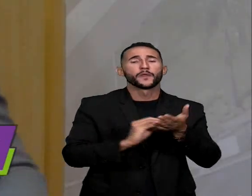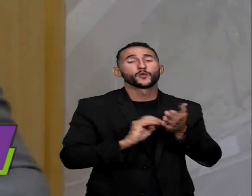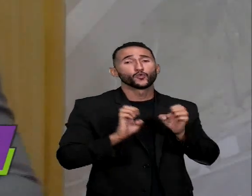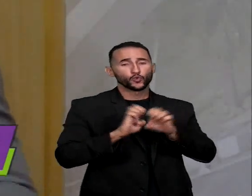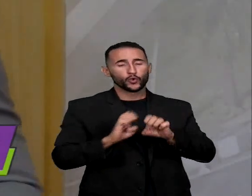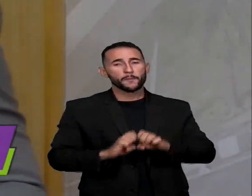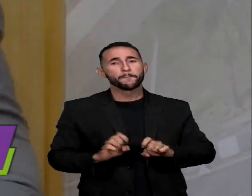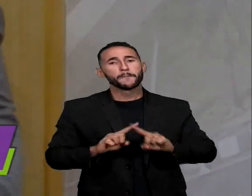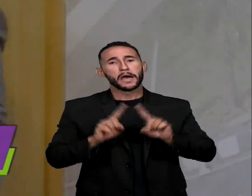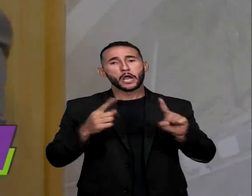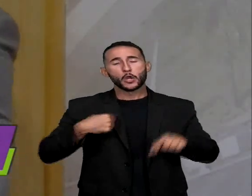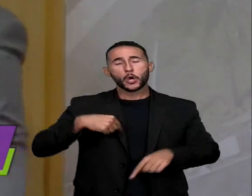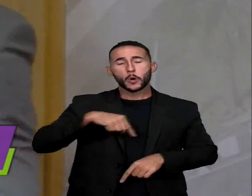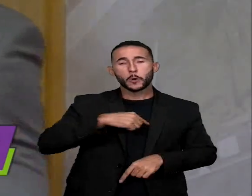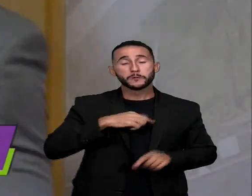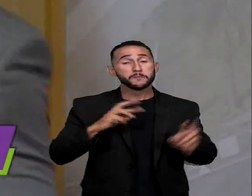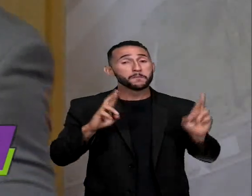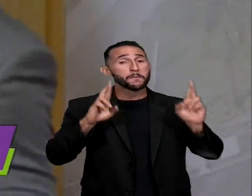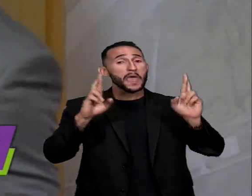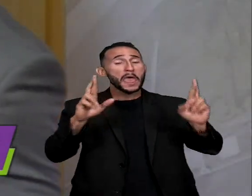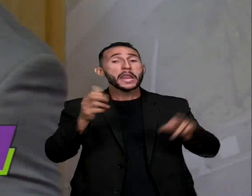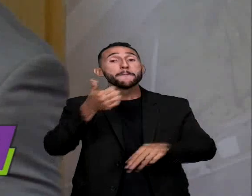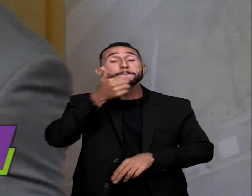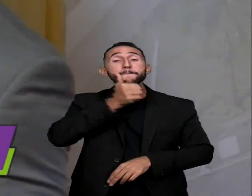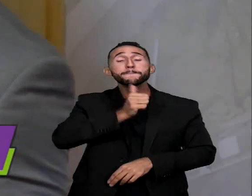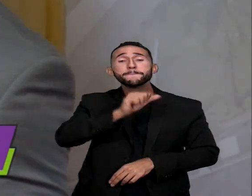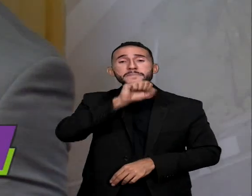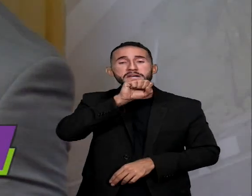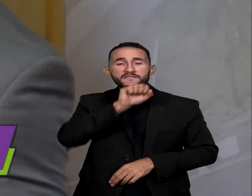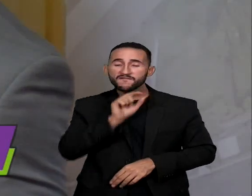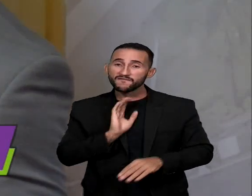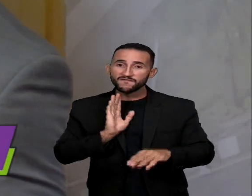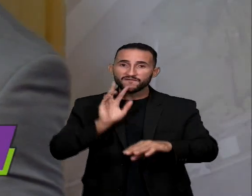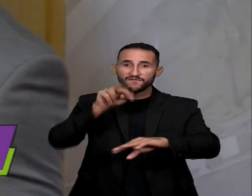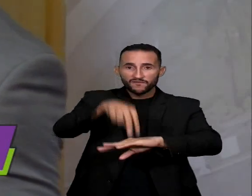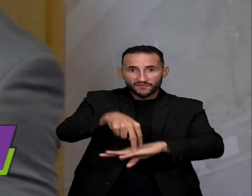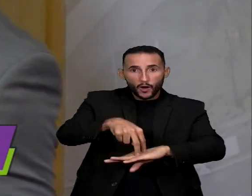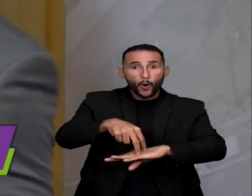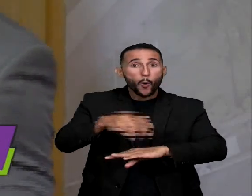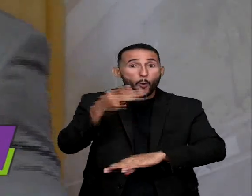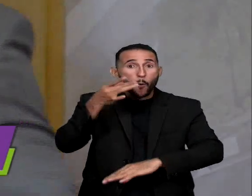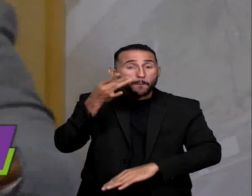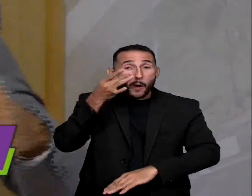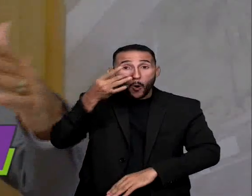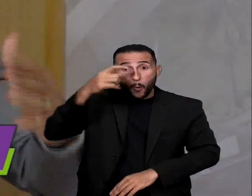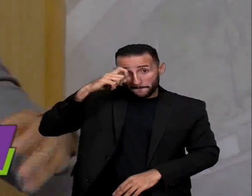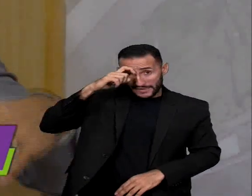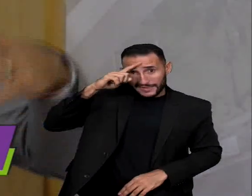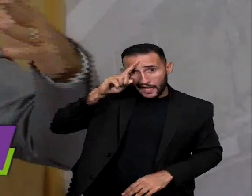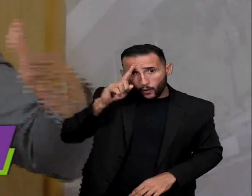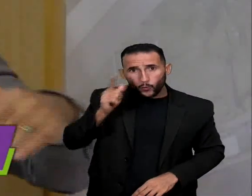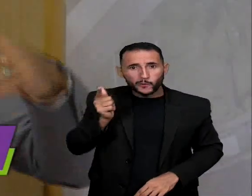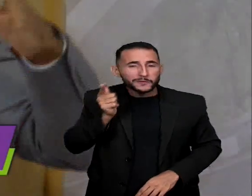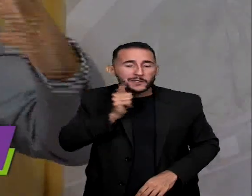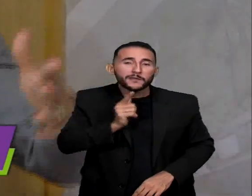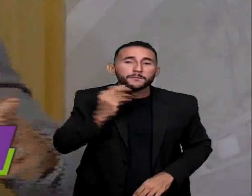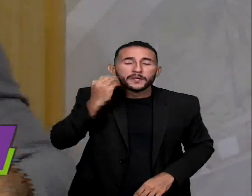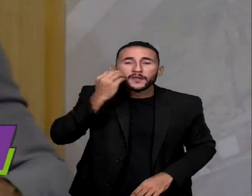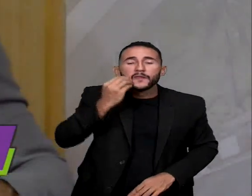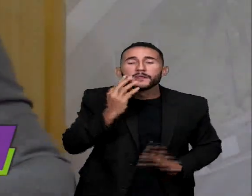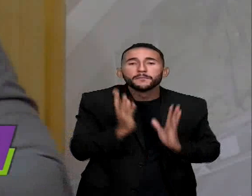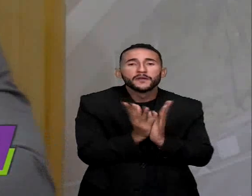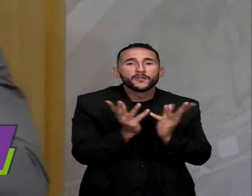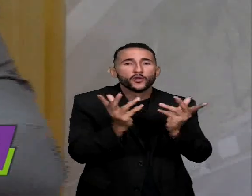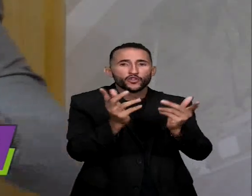possam ir para um local e terem uma experiência completa não somente no acolhimento no atendimento dos bons